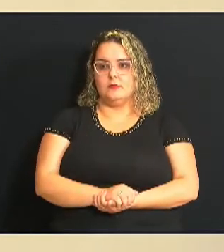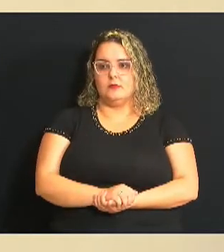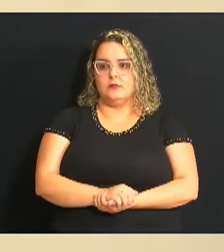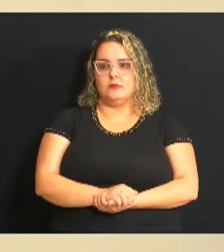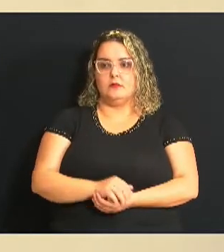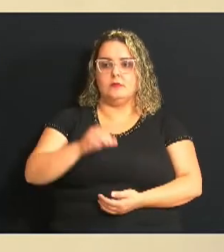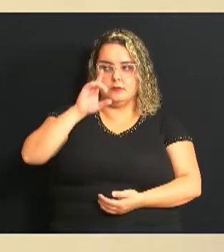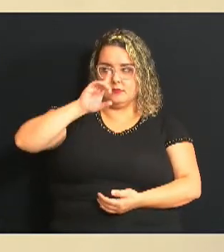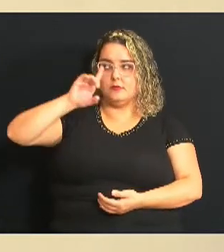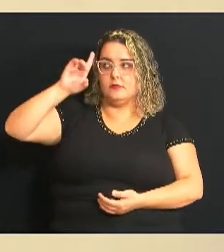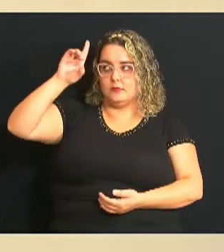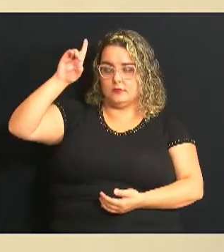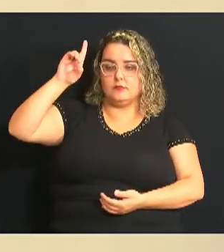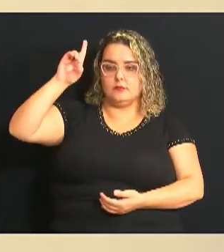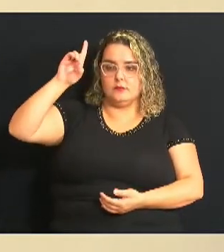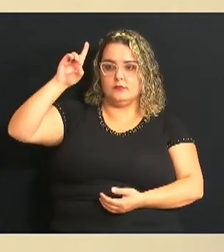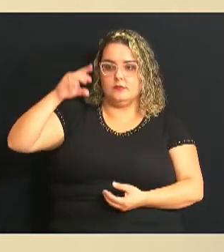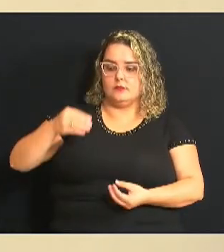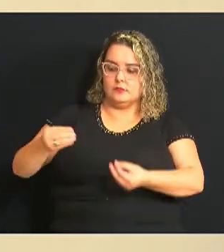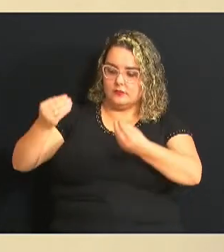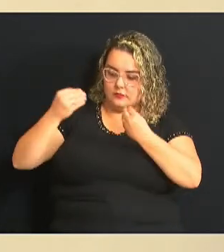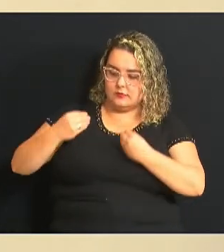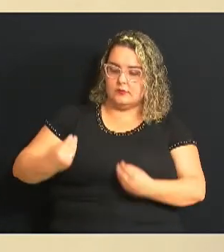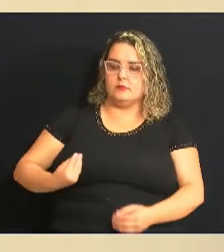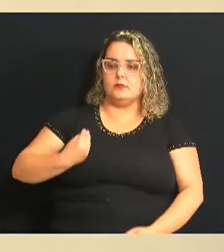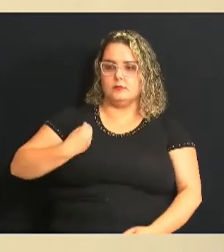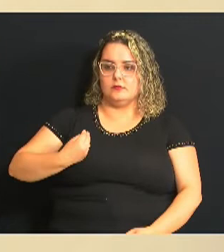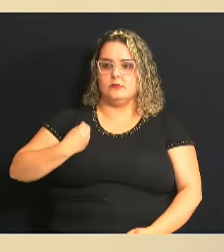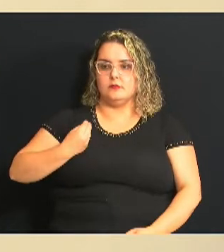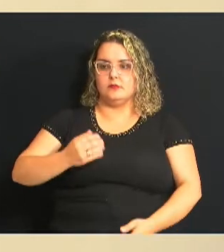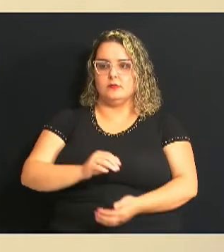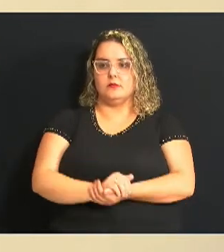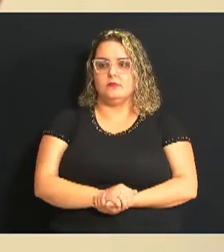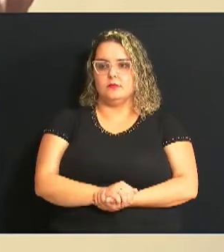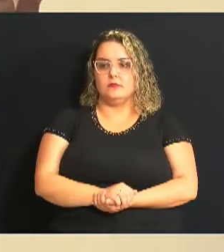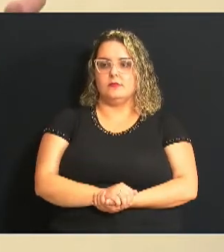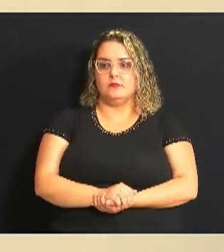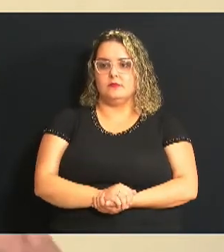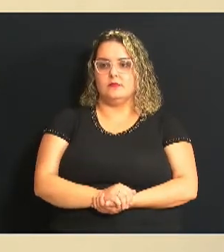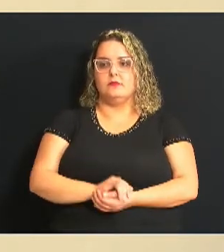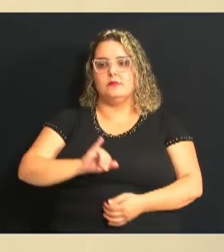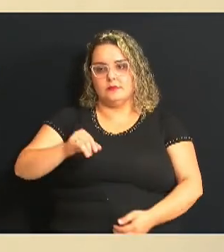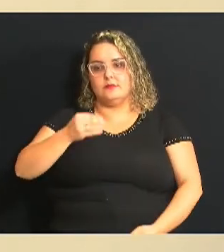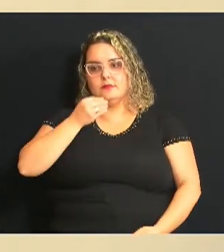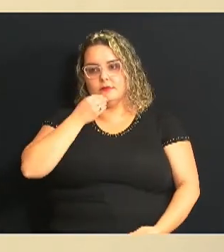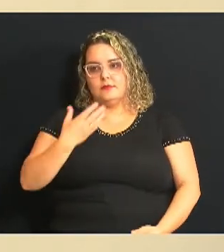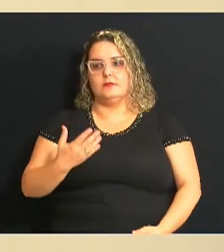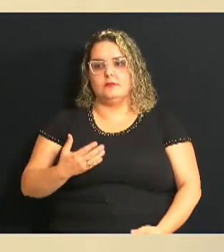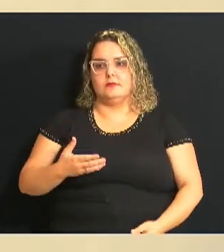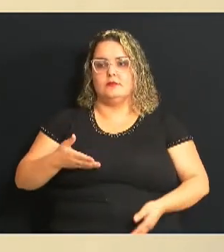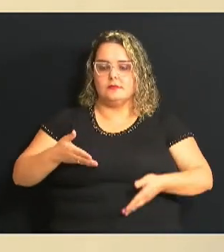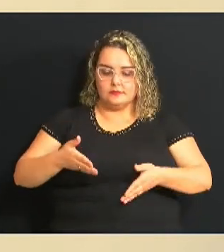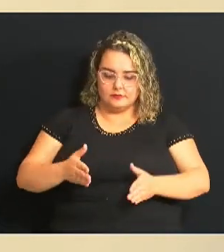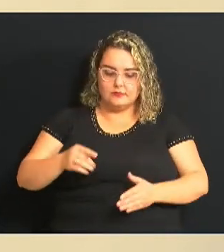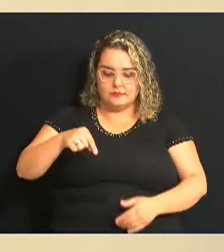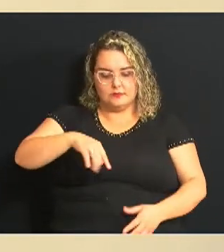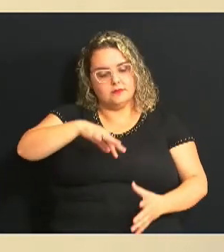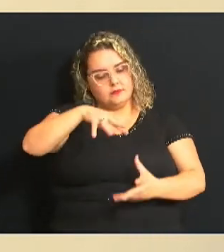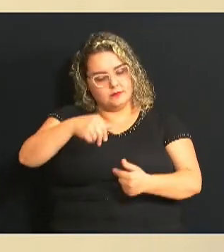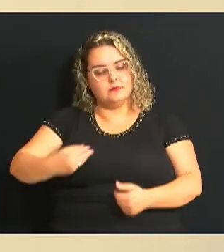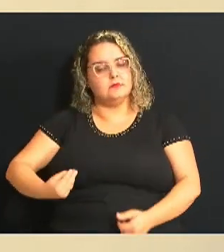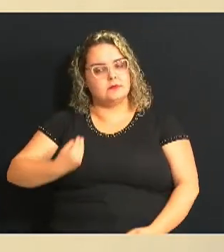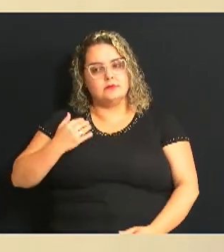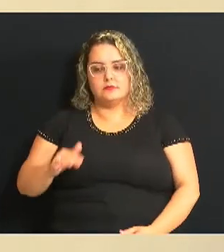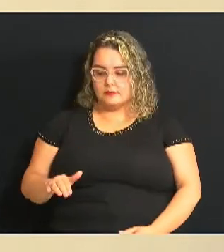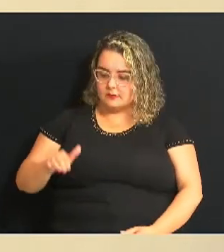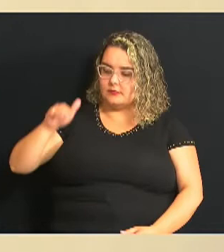Deus que me legou a vida e me deu esta rica oportunidade de vir ao mundo, viver